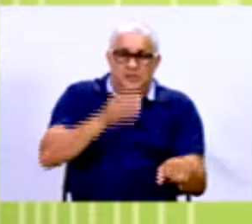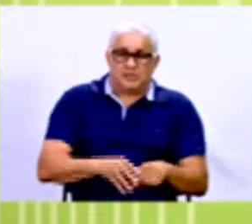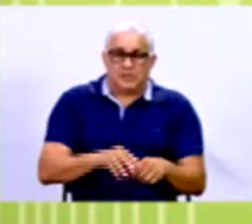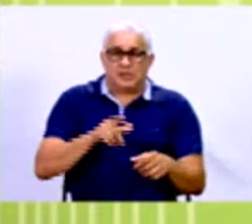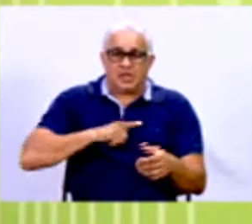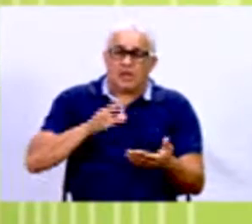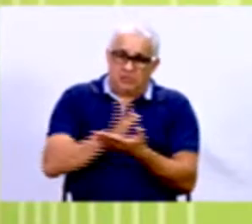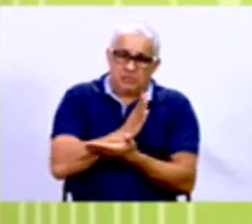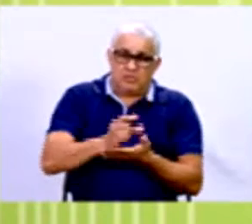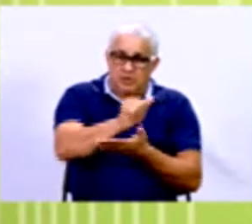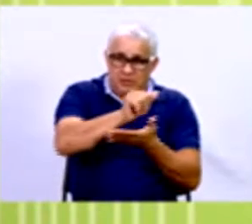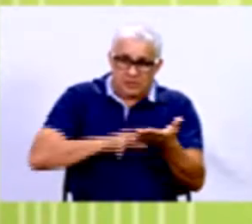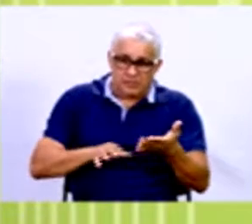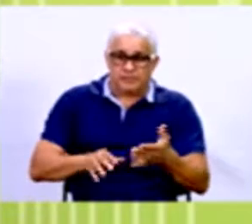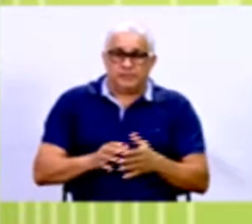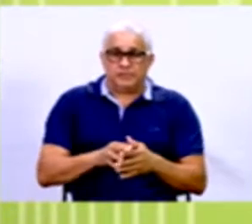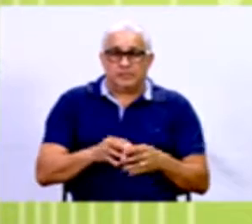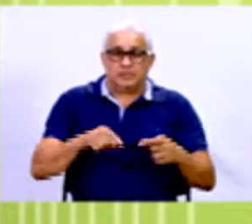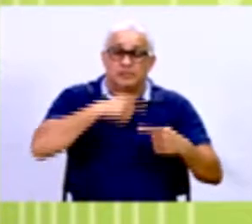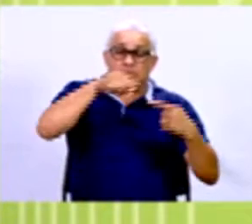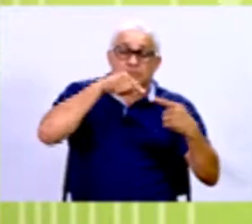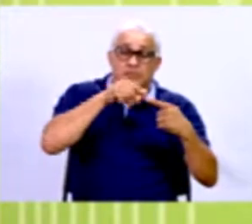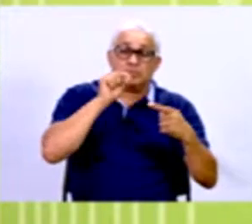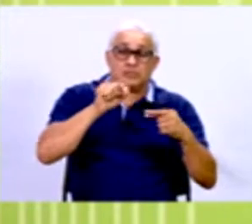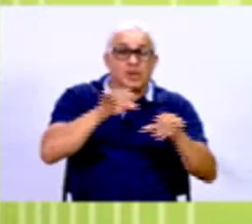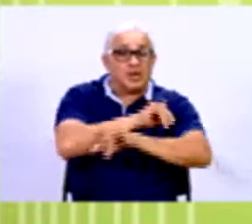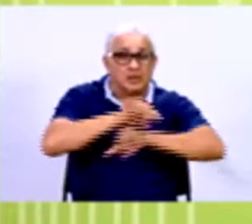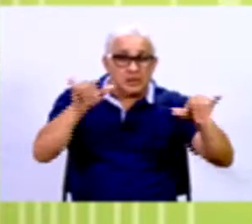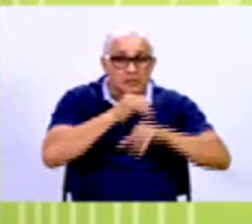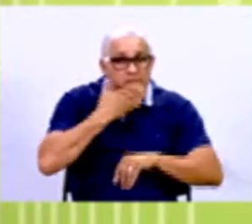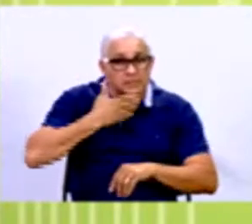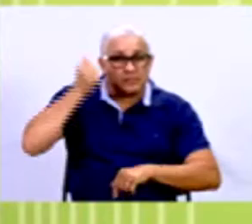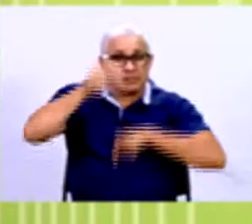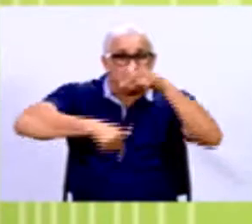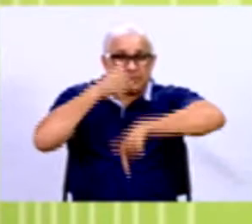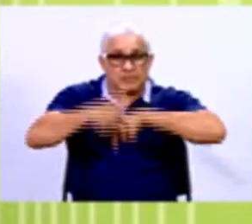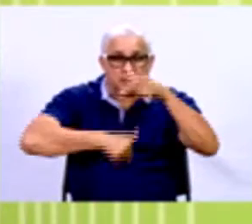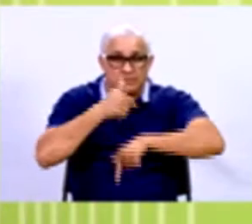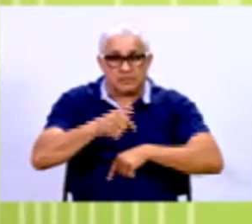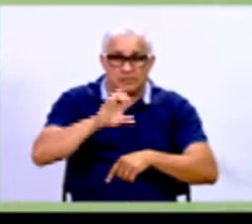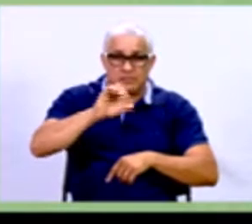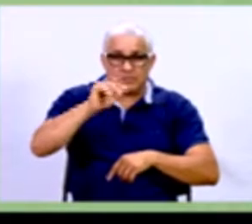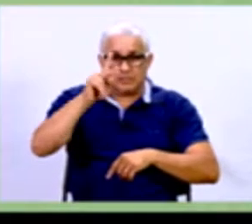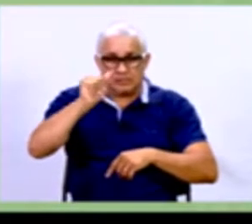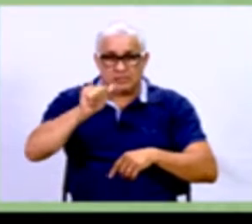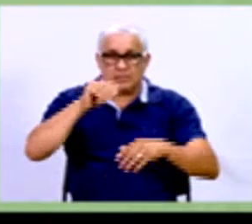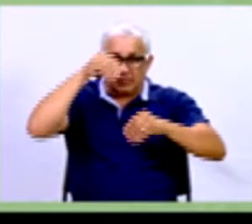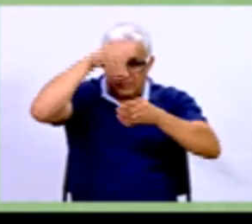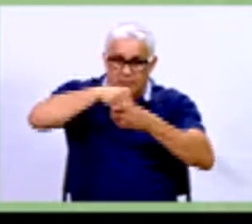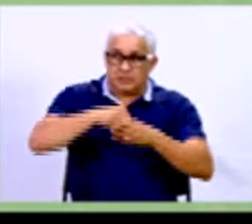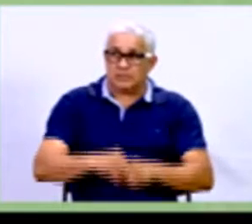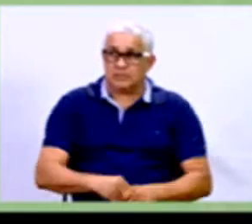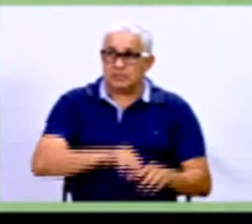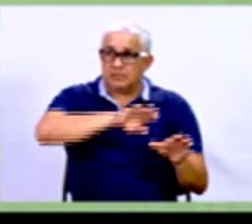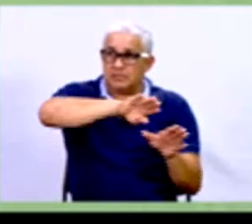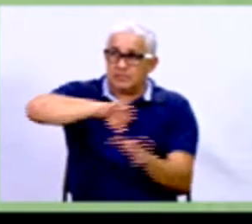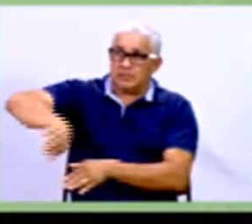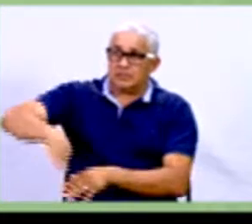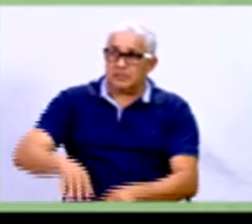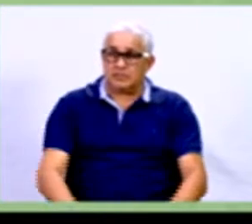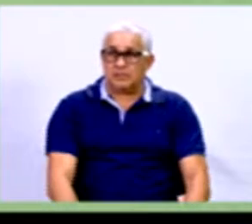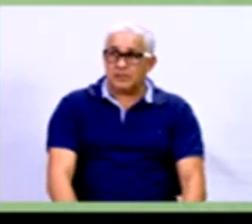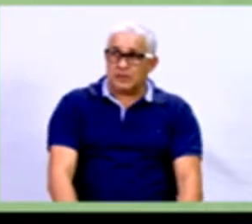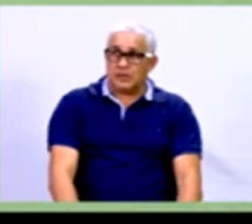são promovidas com o objetivo de estar divulgando melhor o trabalho, inclusive, da CIPA. Vamos lá? E